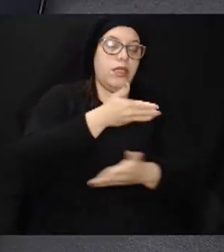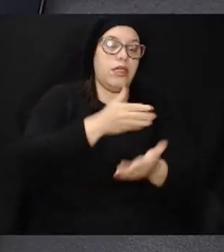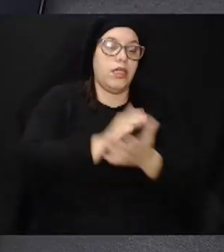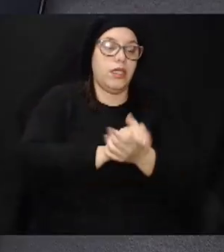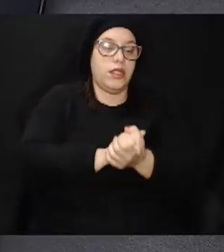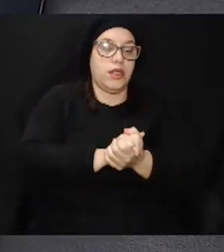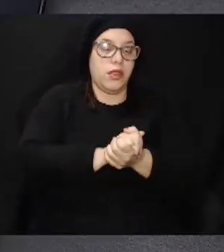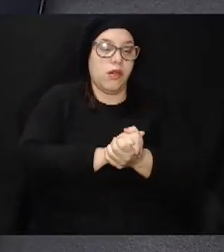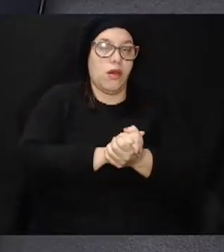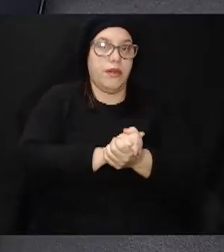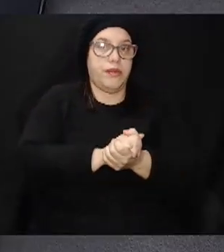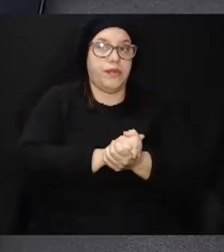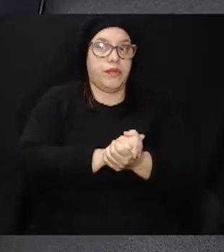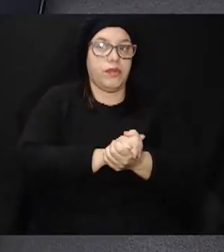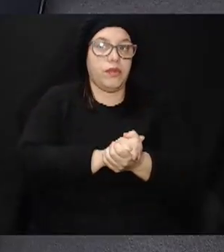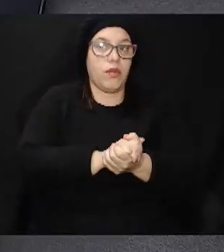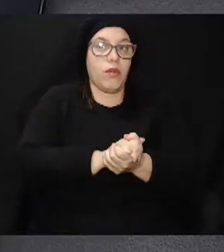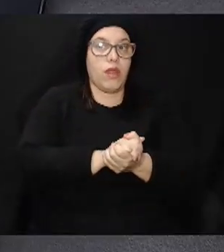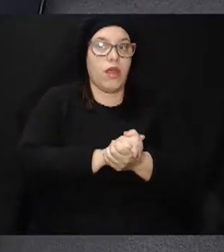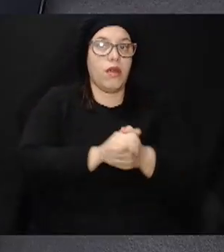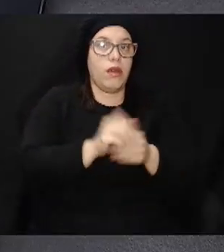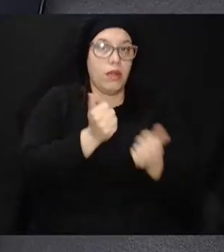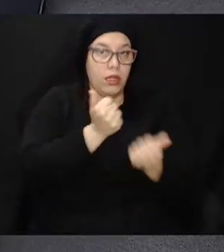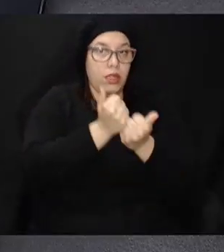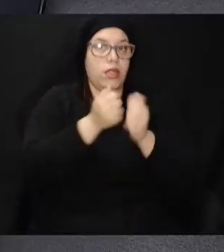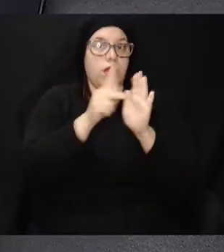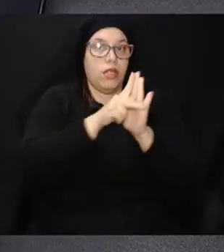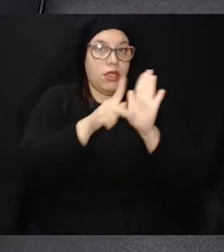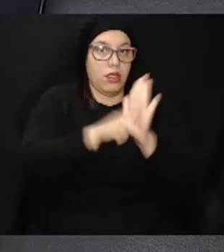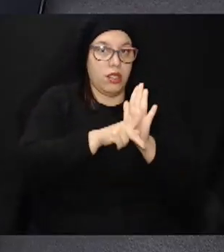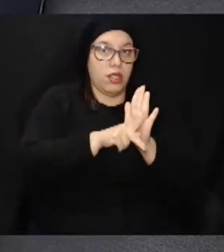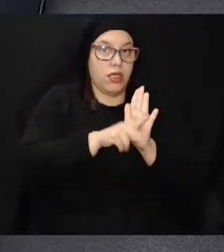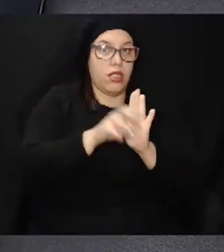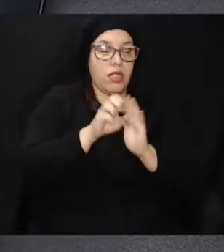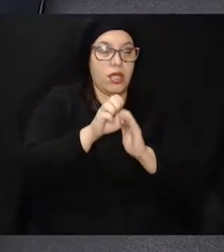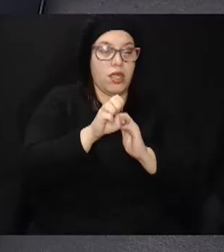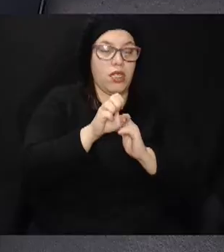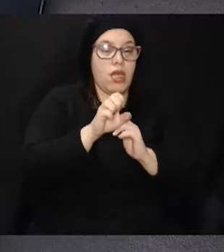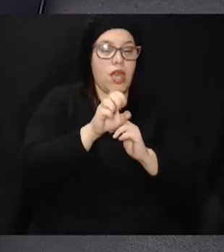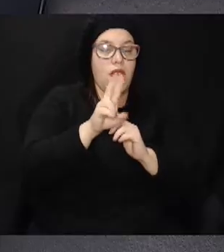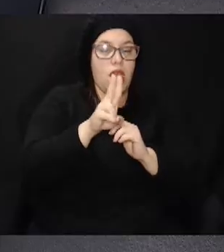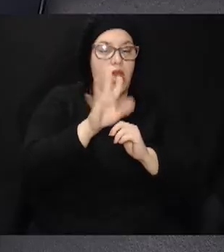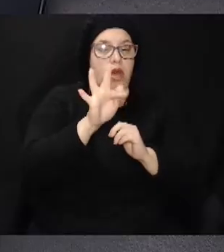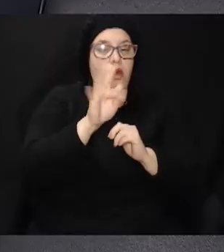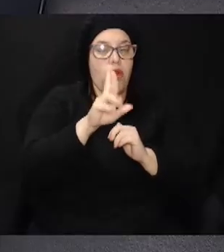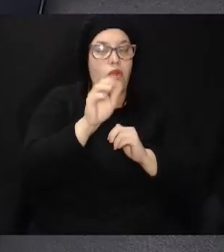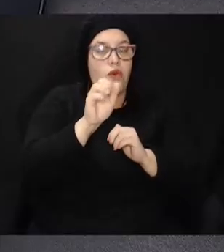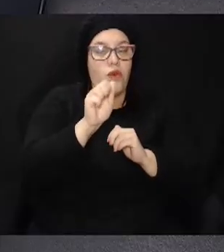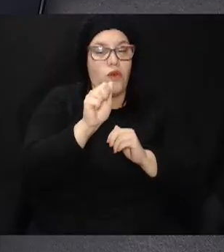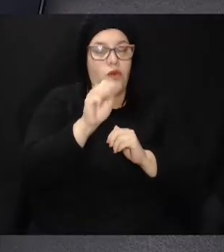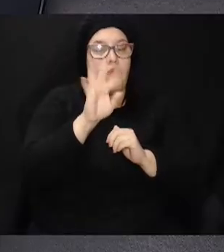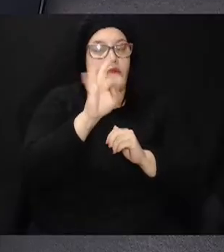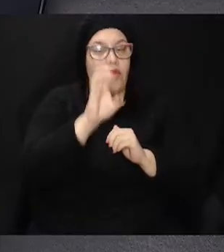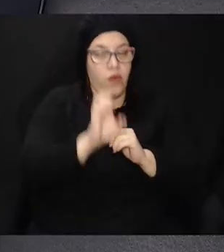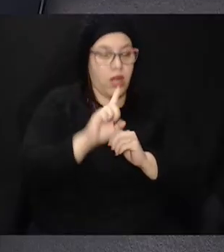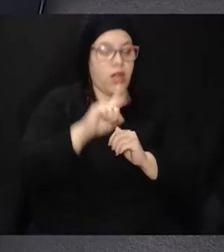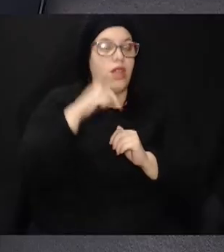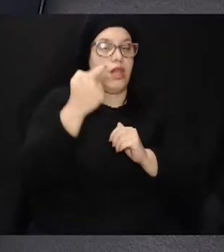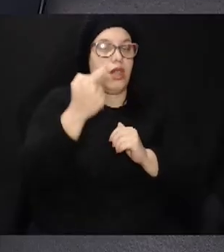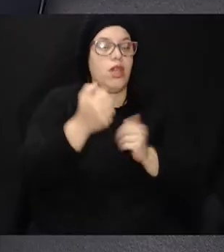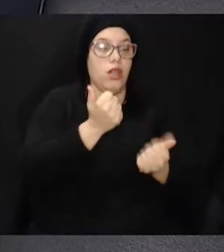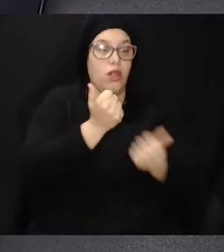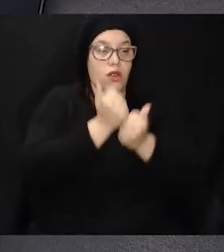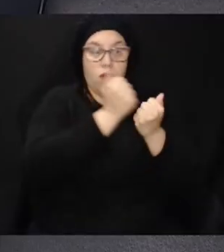para que dê sustentação a projetos como o do Eufratem, né, e outros que nós apoiamos, para